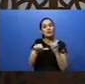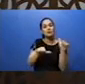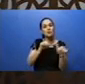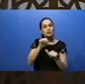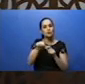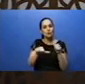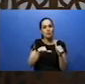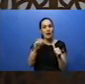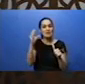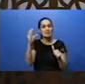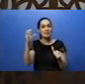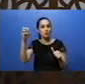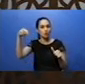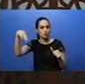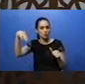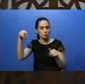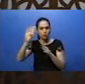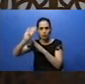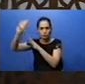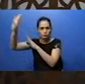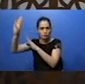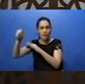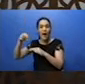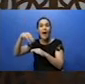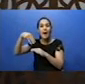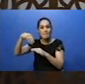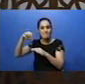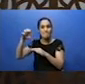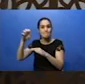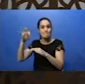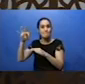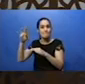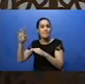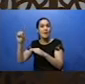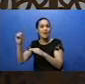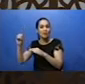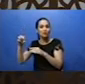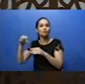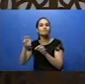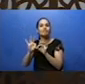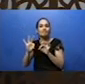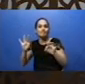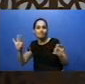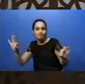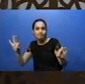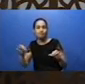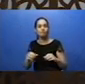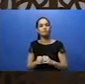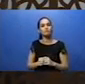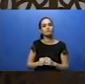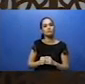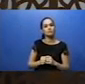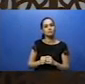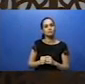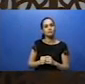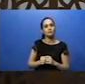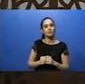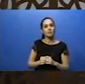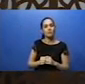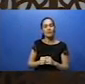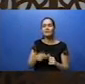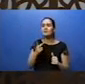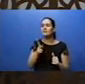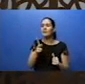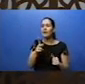Então, observação. 1 metro é 100 centímetros. Então, para eu passar de metro para centímetro, eu faço vezes